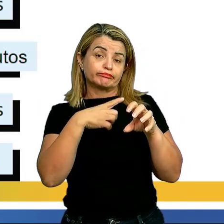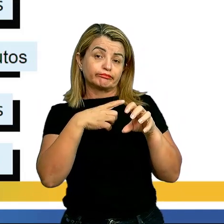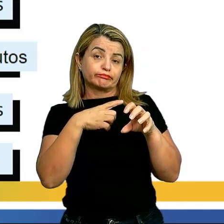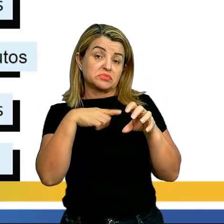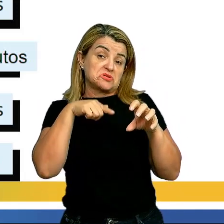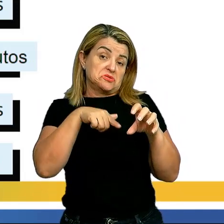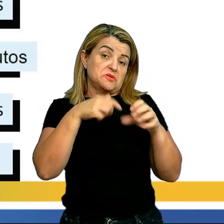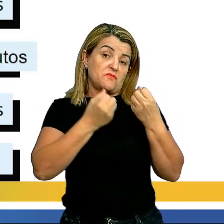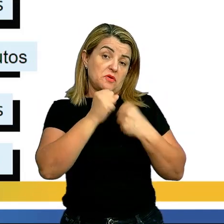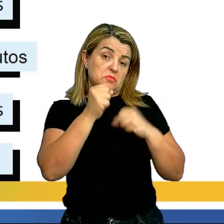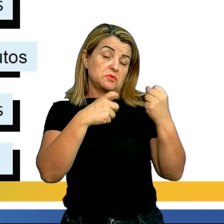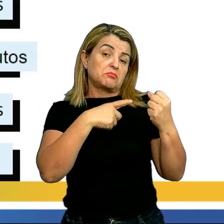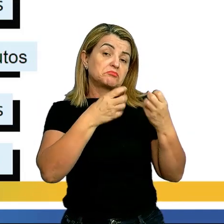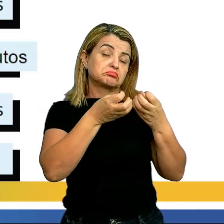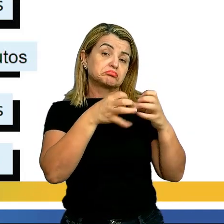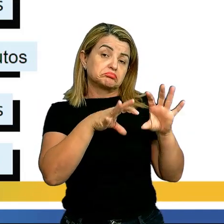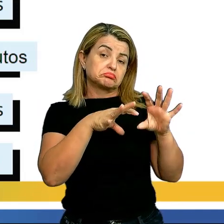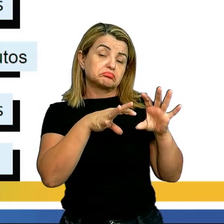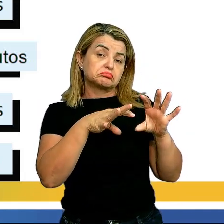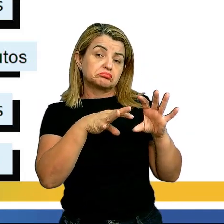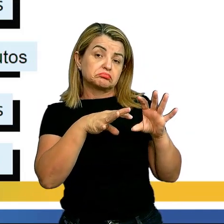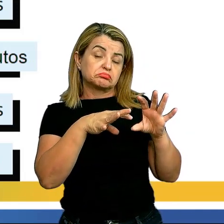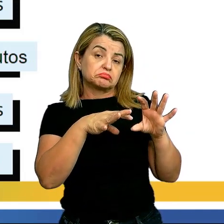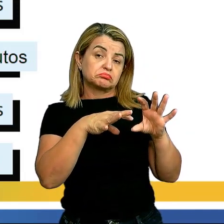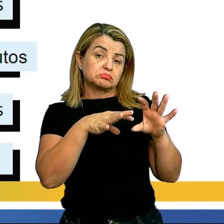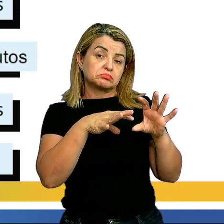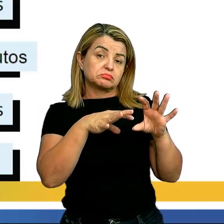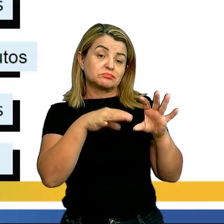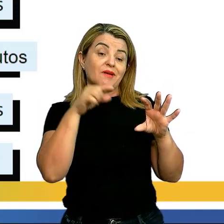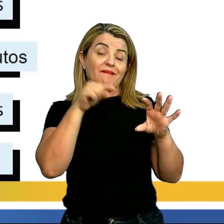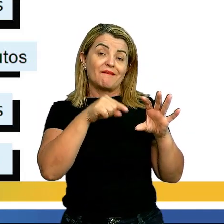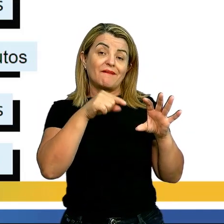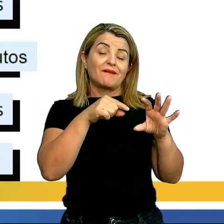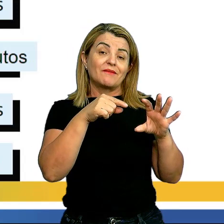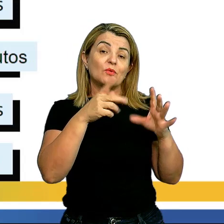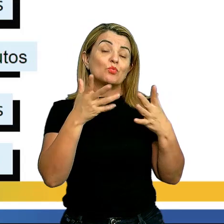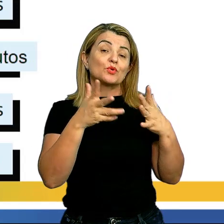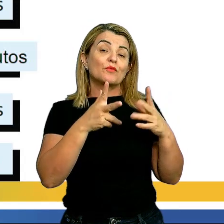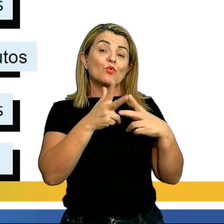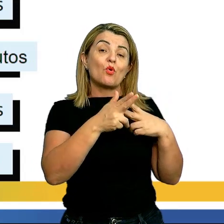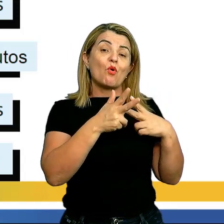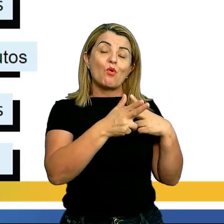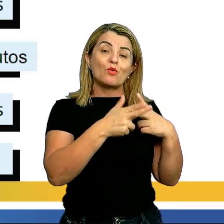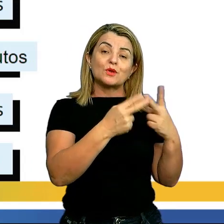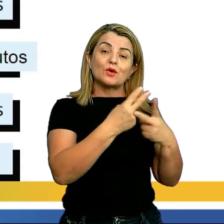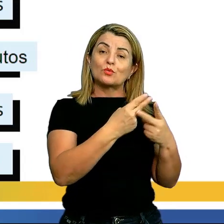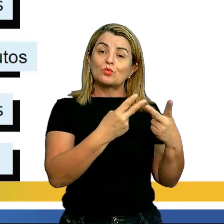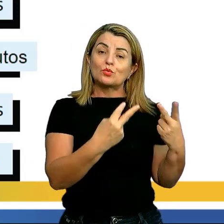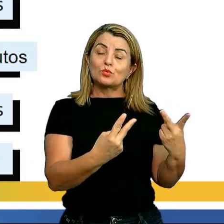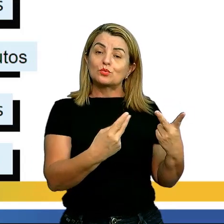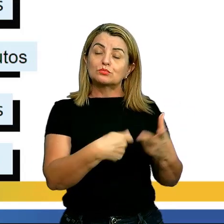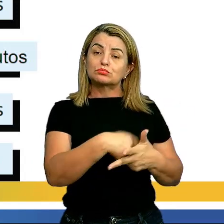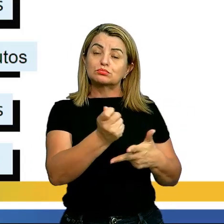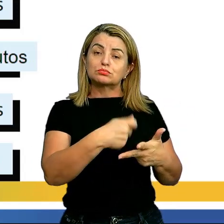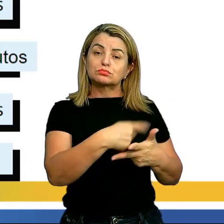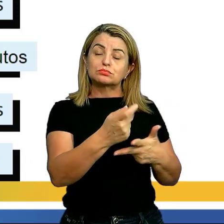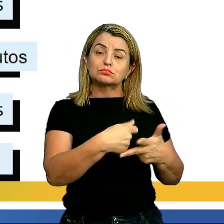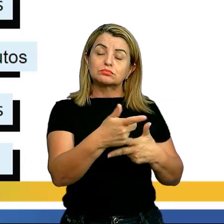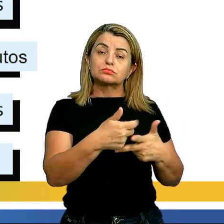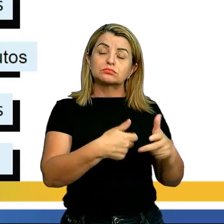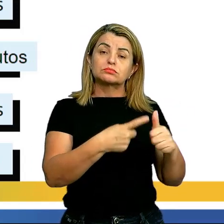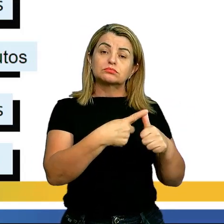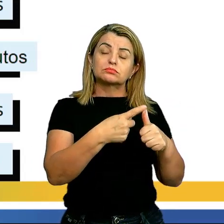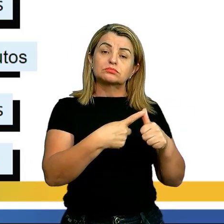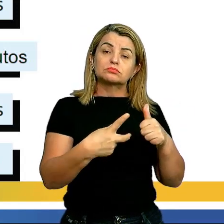fábrica tem prejuízo porque ela já produziu e não vendeu, ela vai começar a cortar custos, cortar gastos. E o primeiro